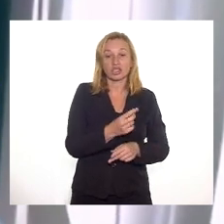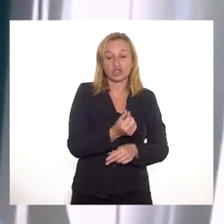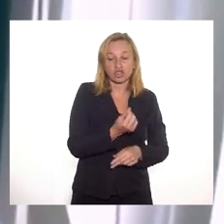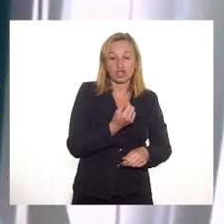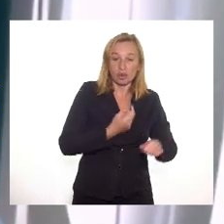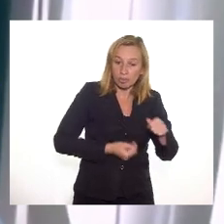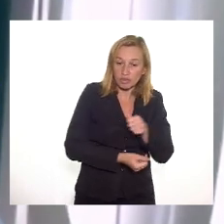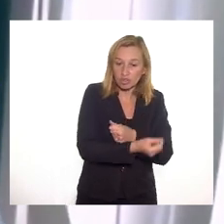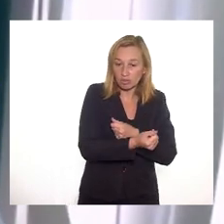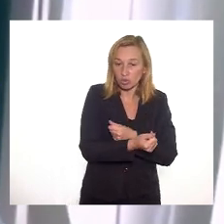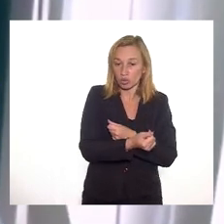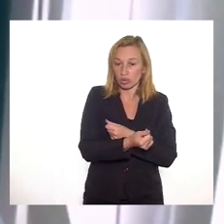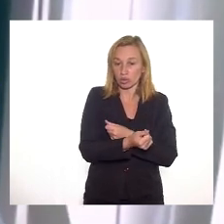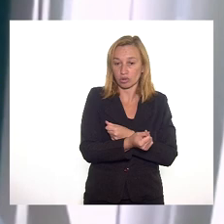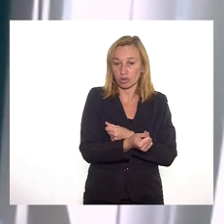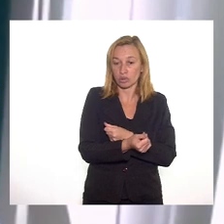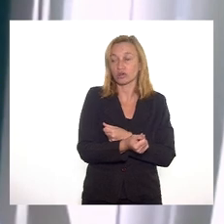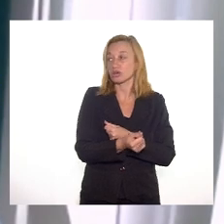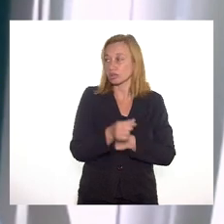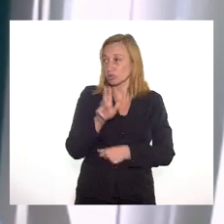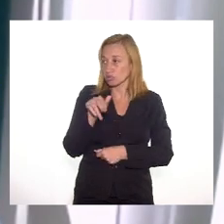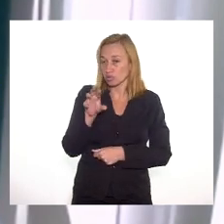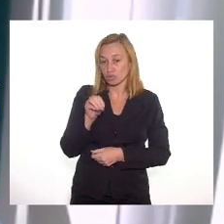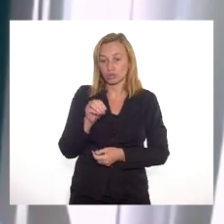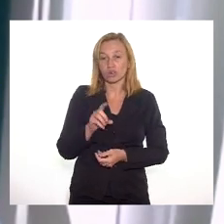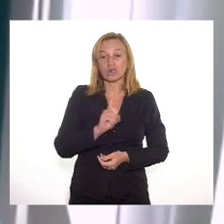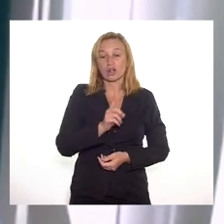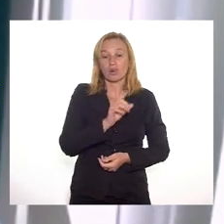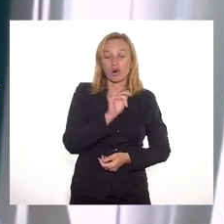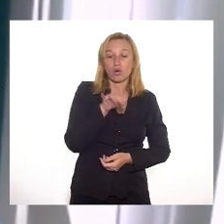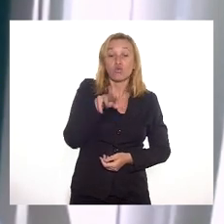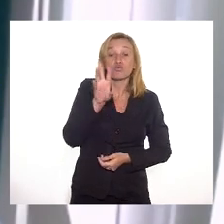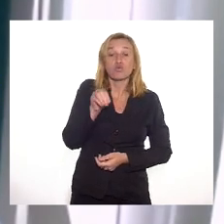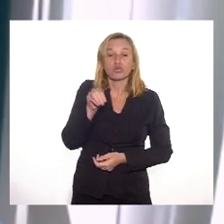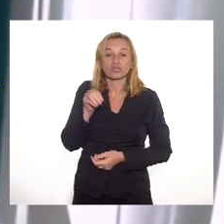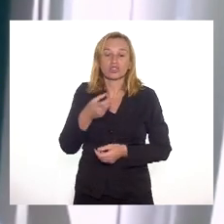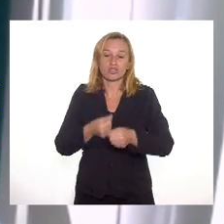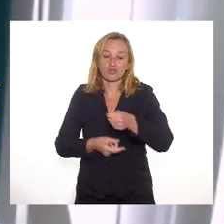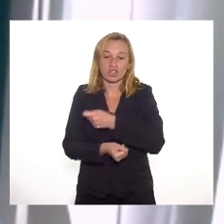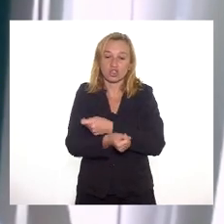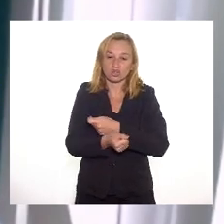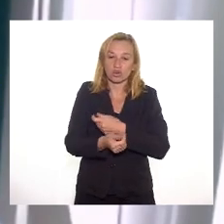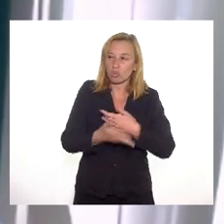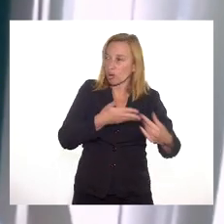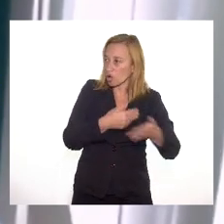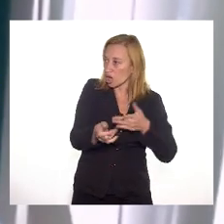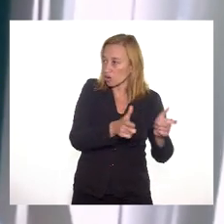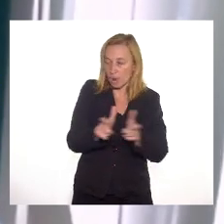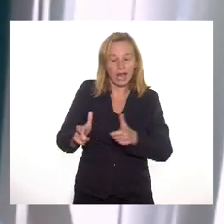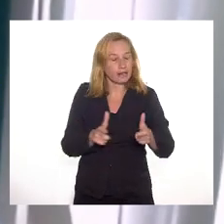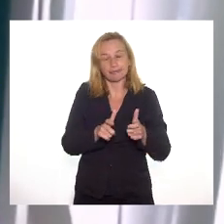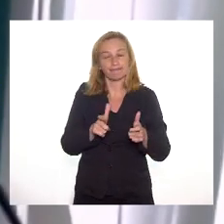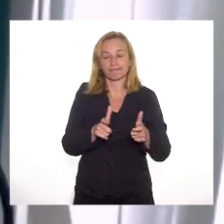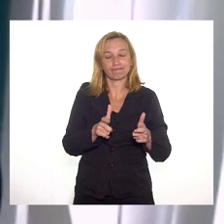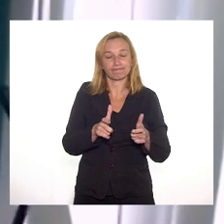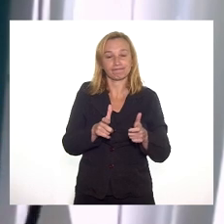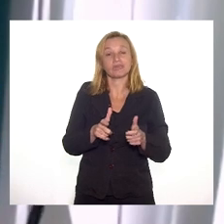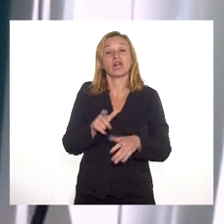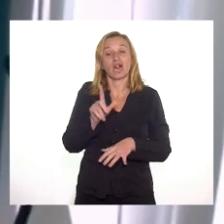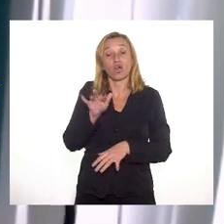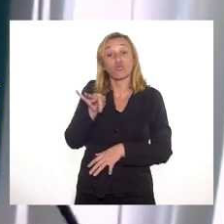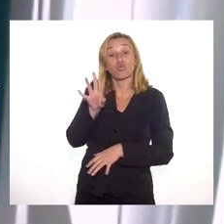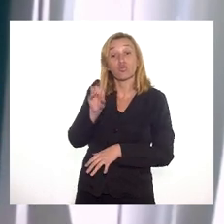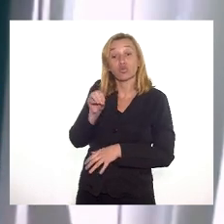um fundo investidor. Agora, não é um fundo investidor em qualquer coisa. É um fundo investidor, como já se